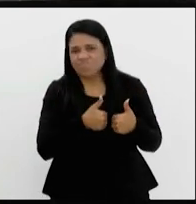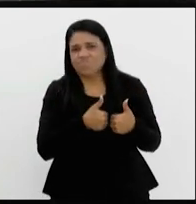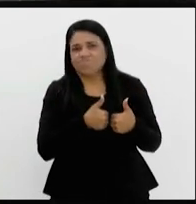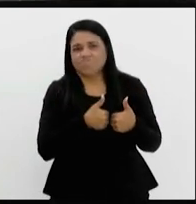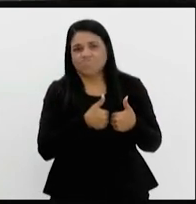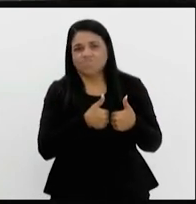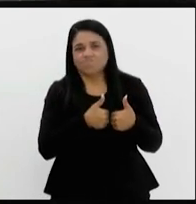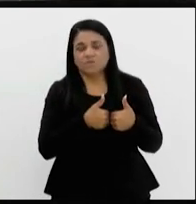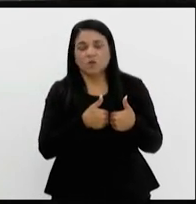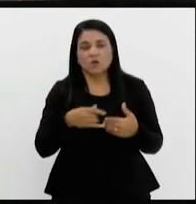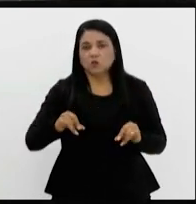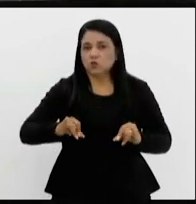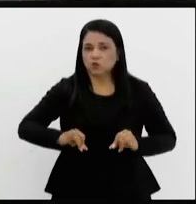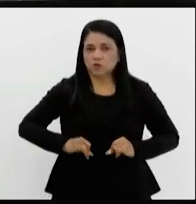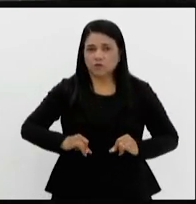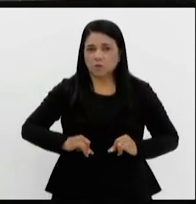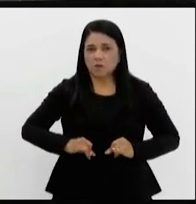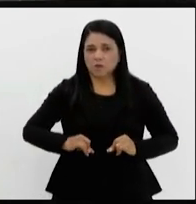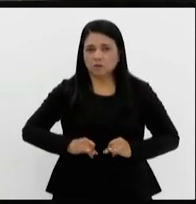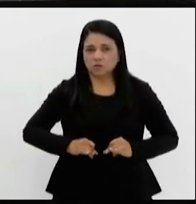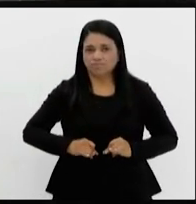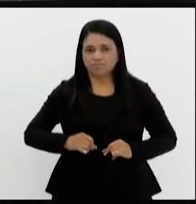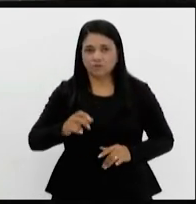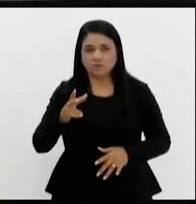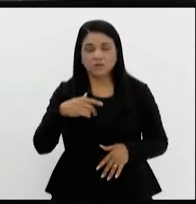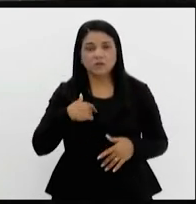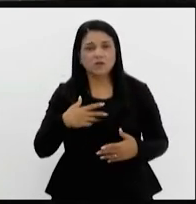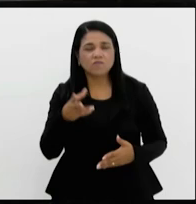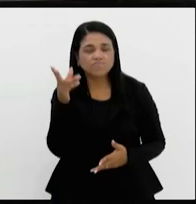vossos ouvidos ao clamor.